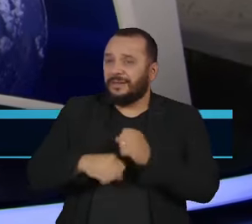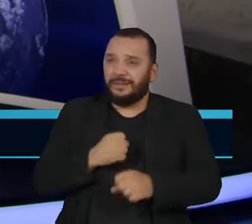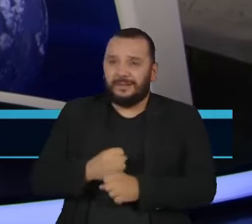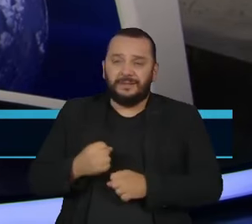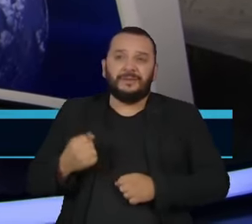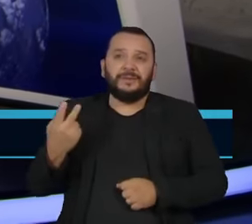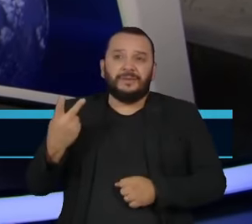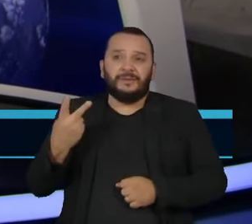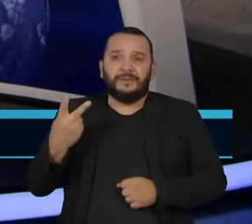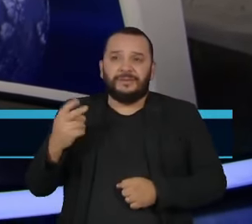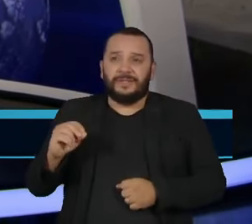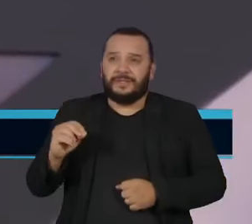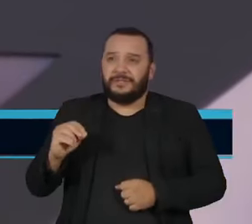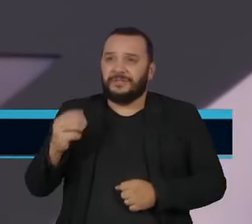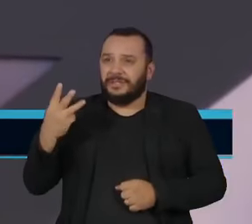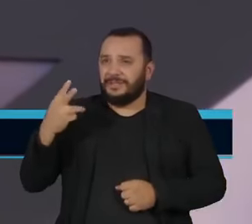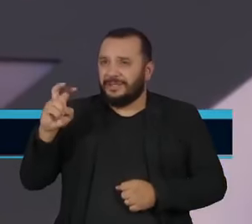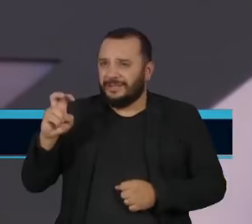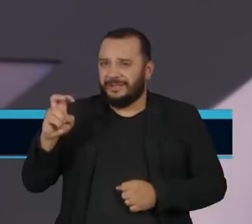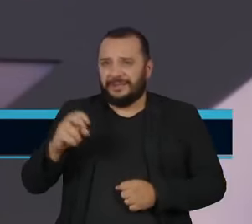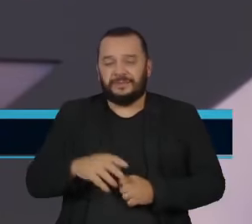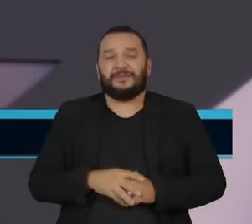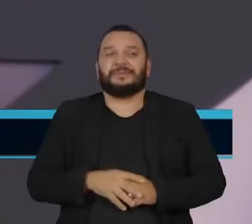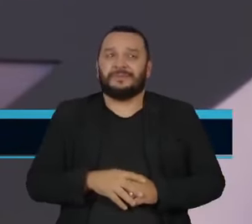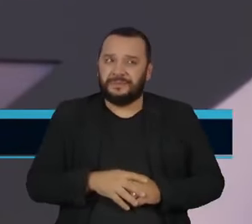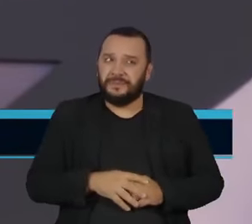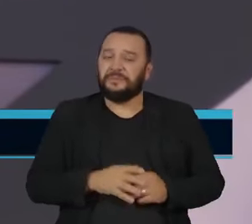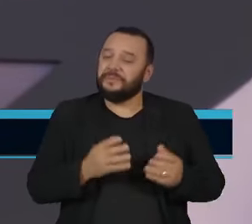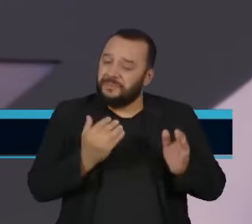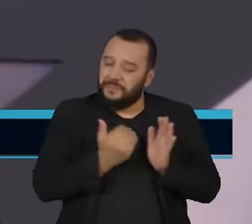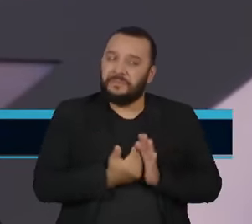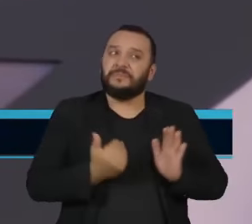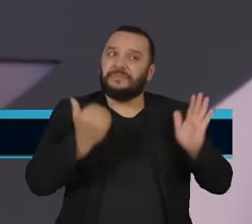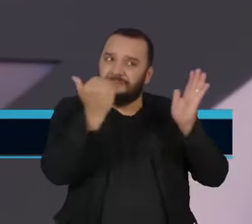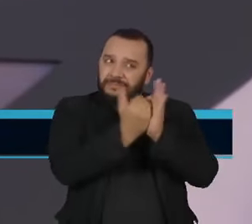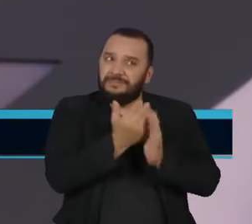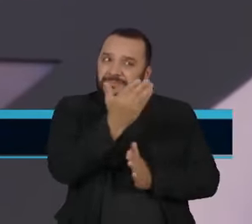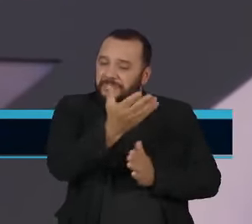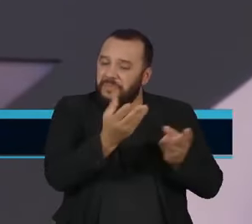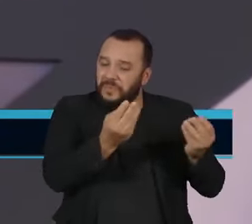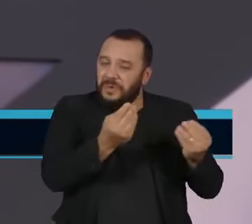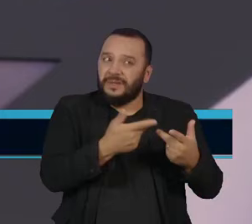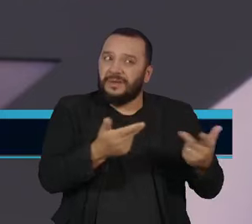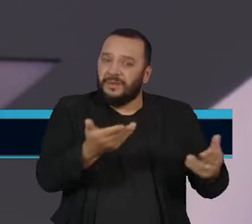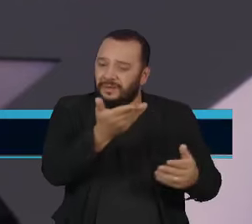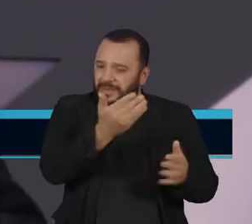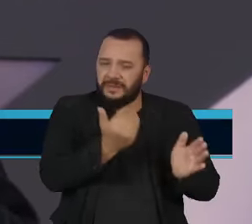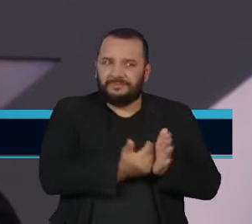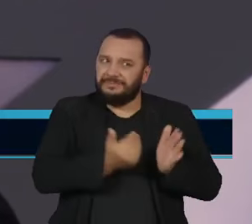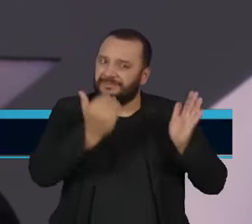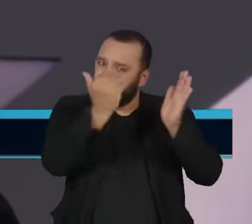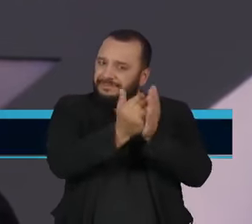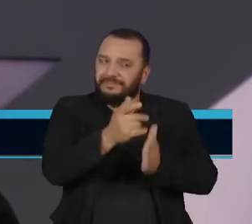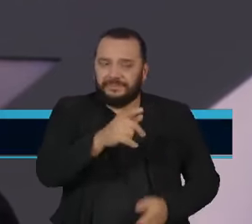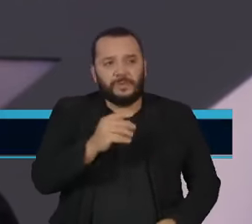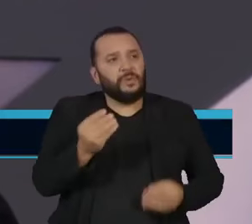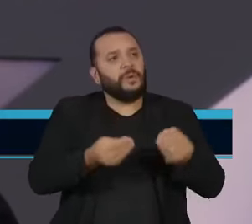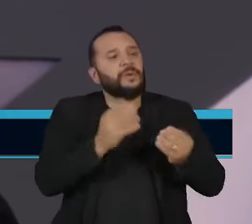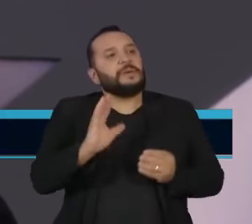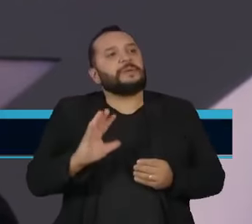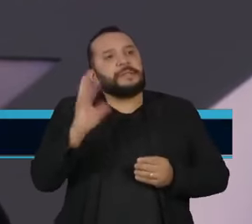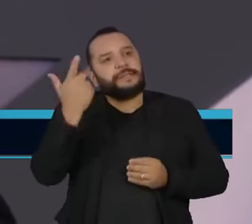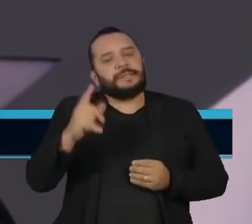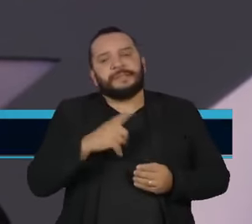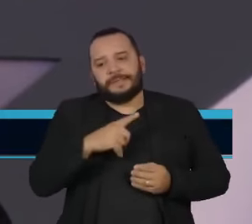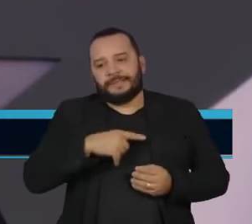coisa. É muito ambicioso, mas eu diria o seguinte, essas coisas, como é que elas ocorrem? Você vem gerando a